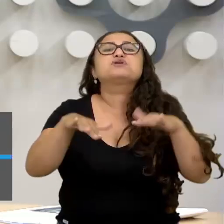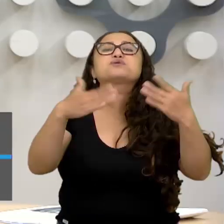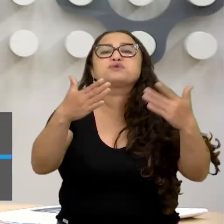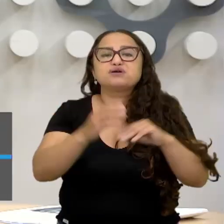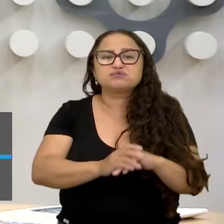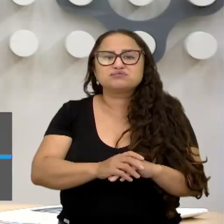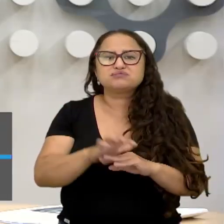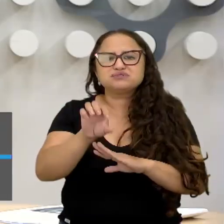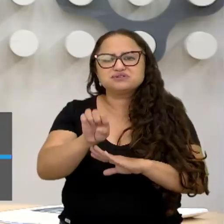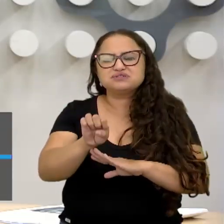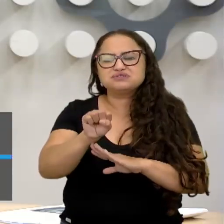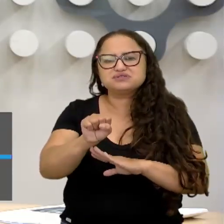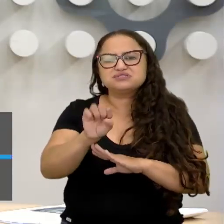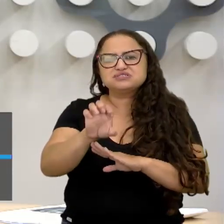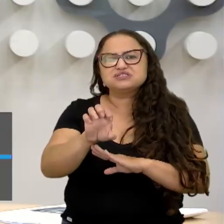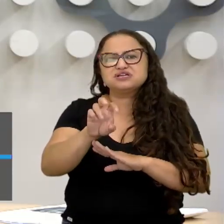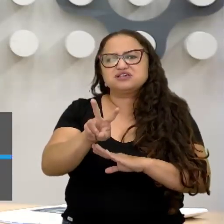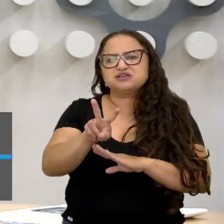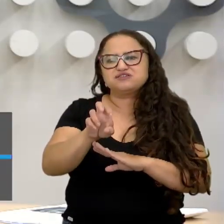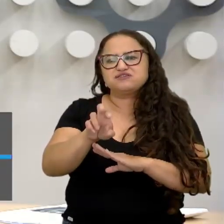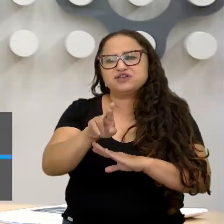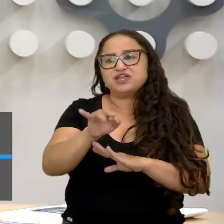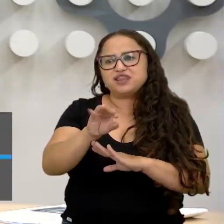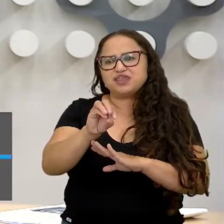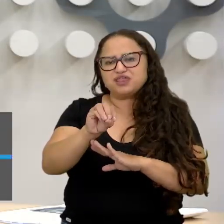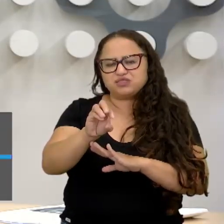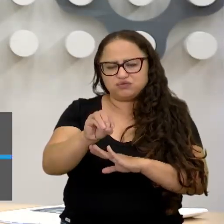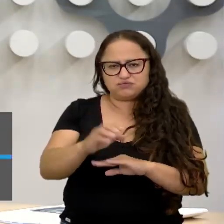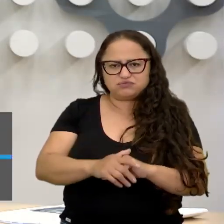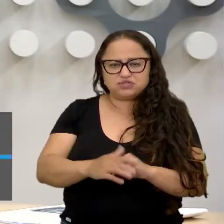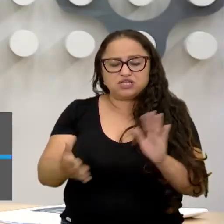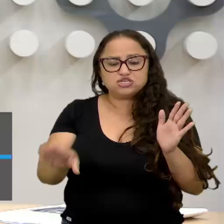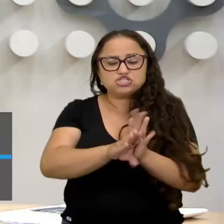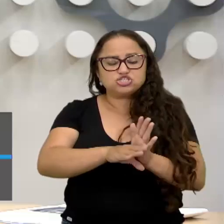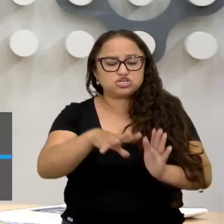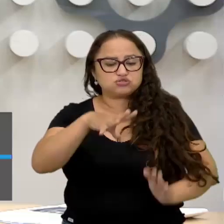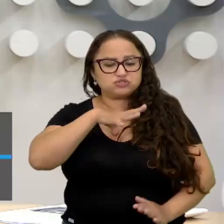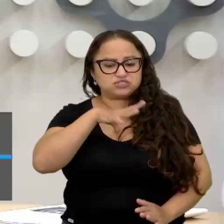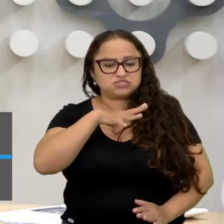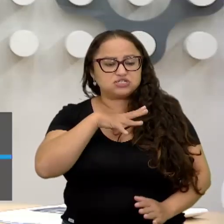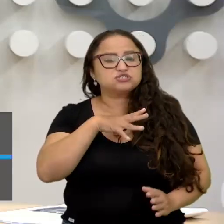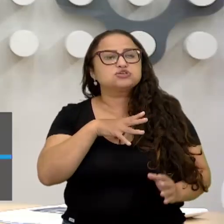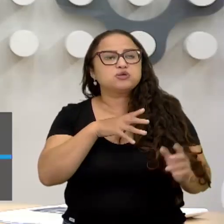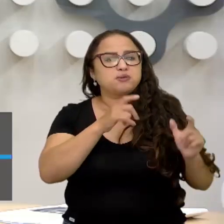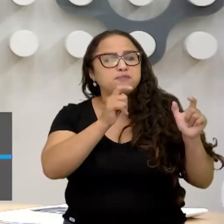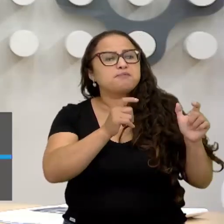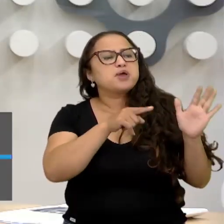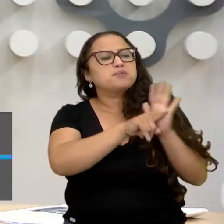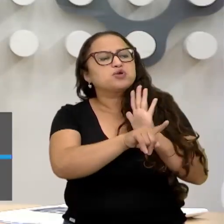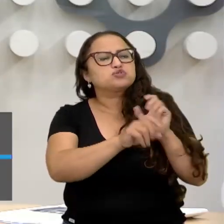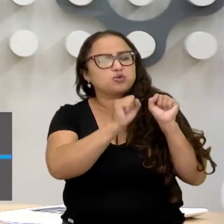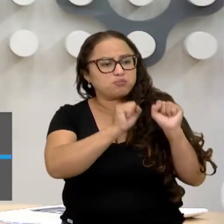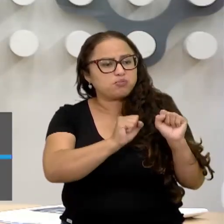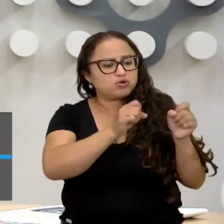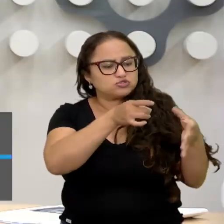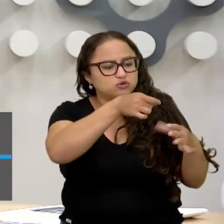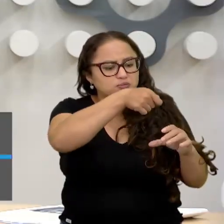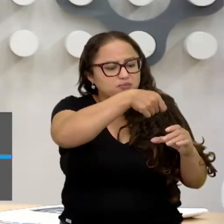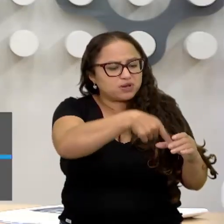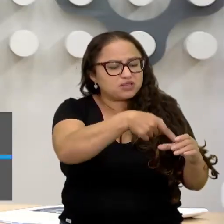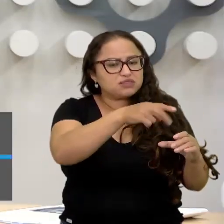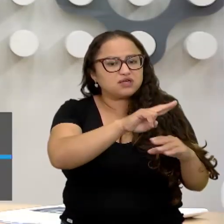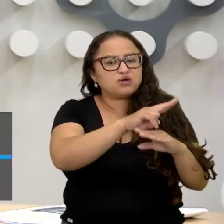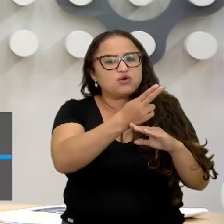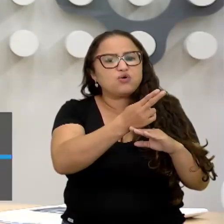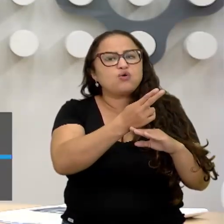Severino. Aí ele chega numa cidade e pergunta para uma mulher se tinha como plantar, como trabalhar lá. Ela fala, só se você for